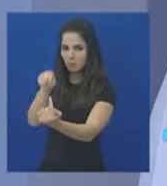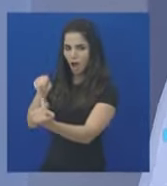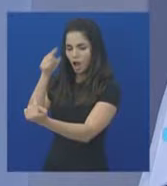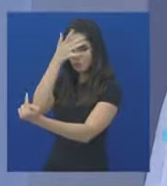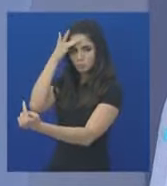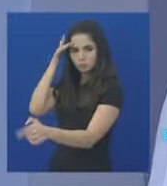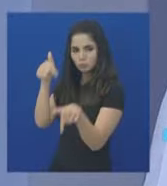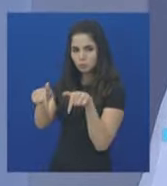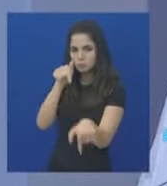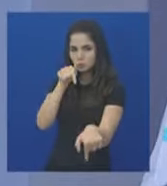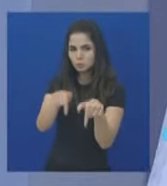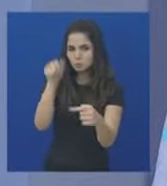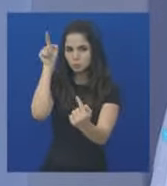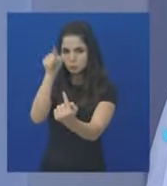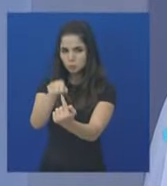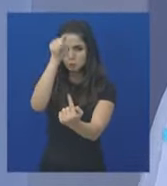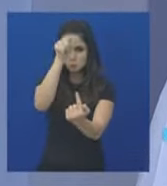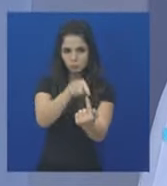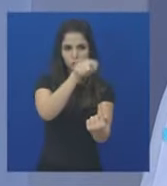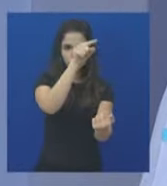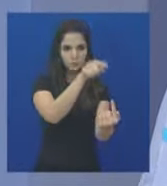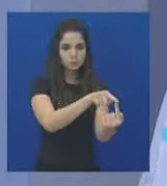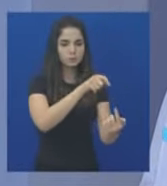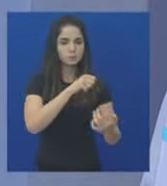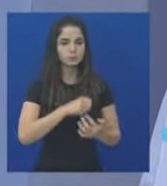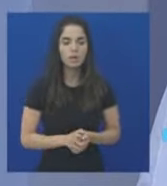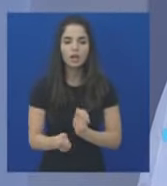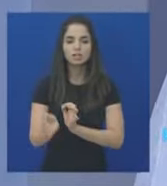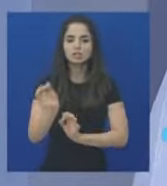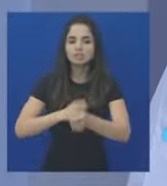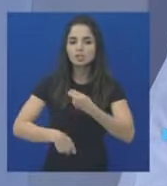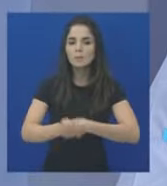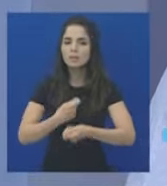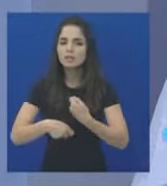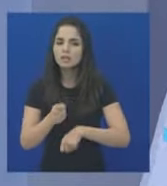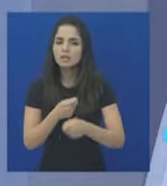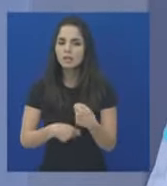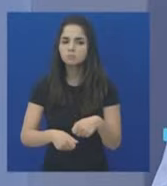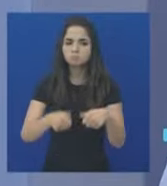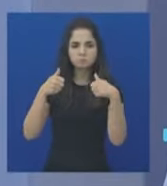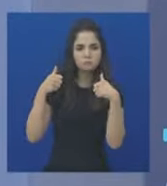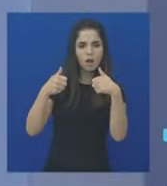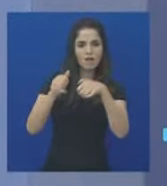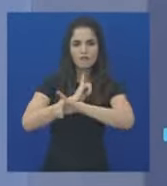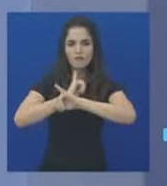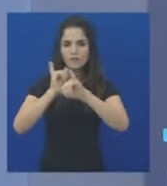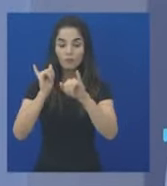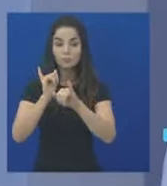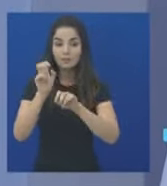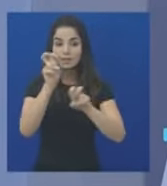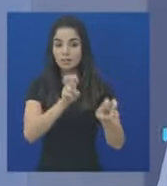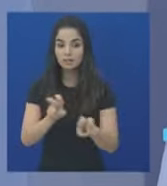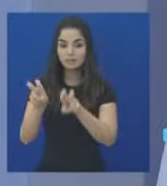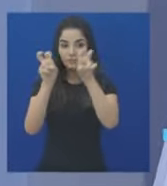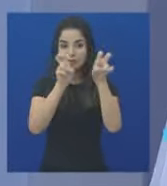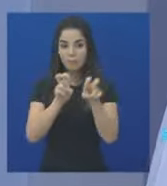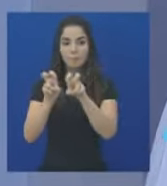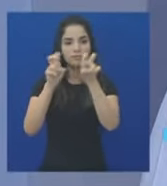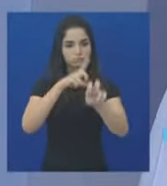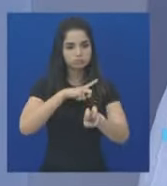trabalhar com objetivos, com metas. Vamos fazer uma administração moderna, vamos informatizar. Não é